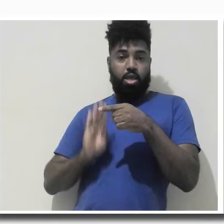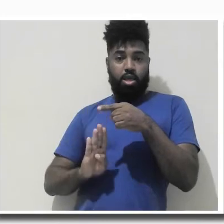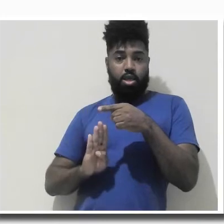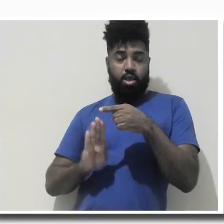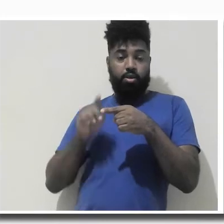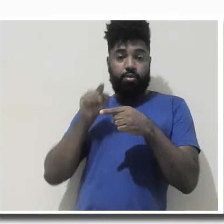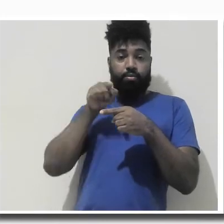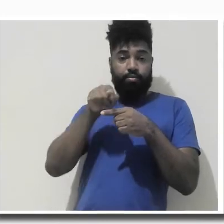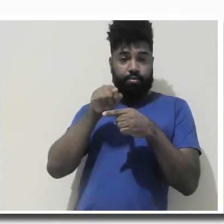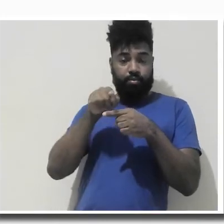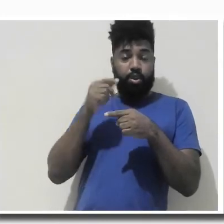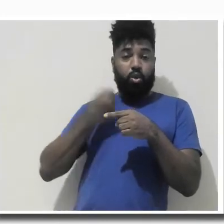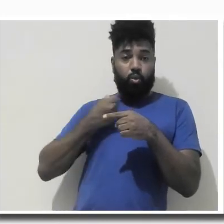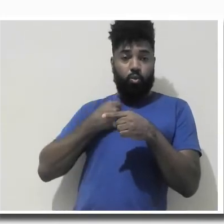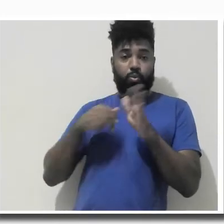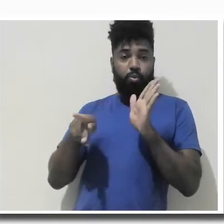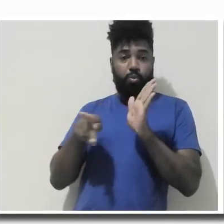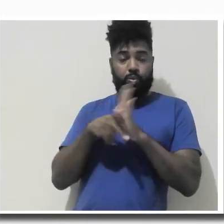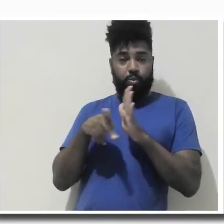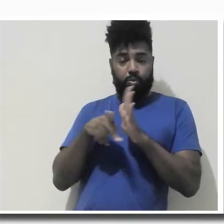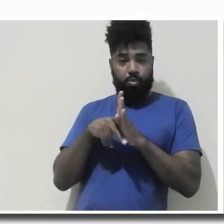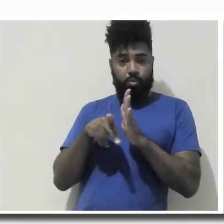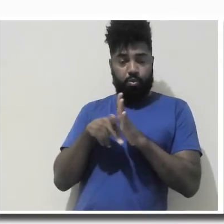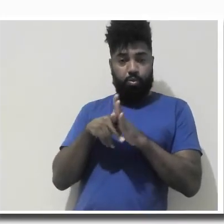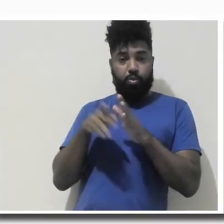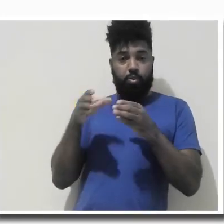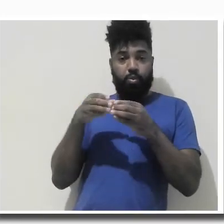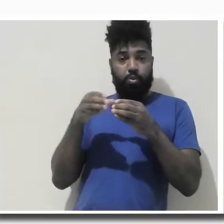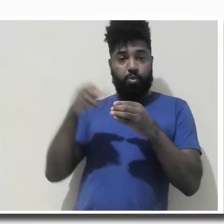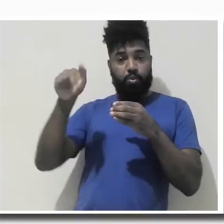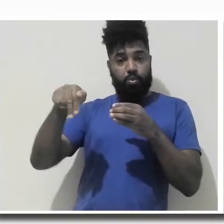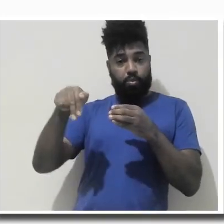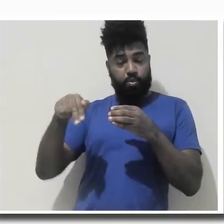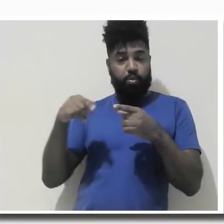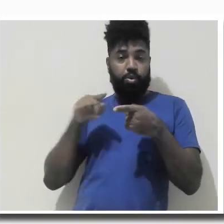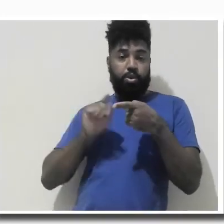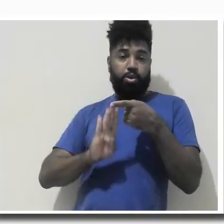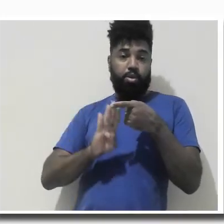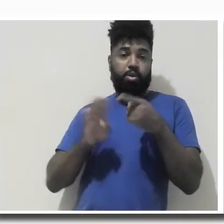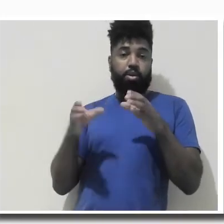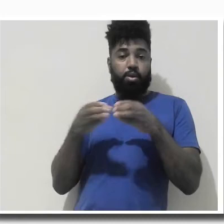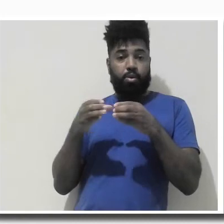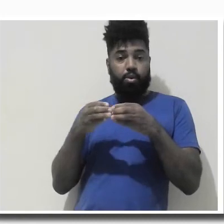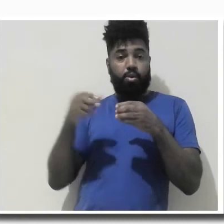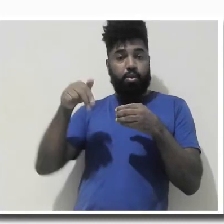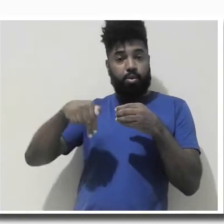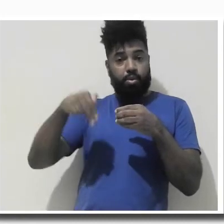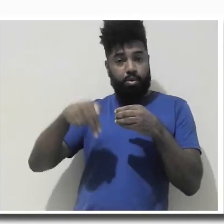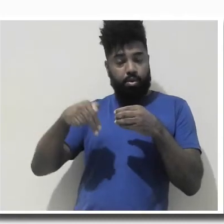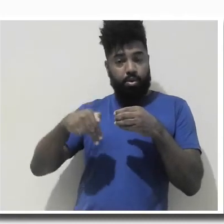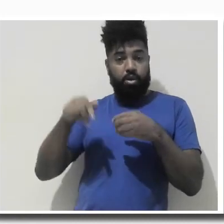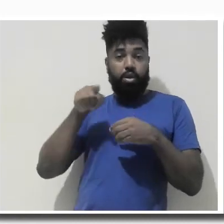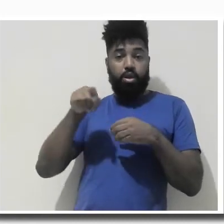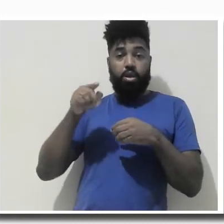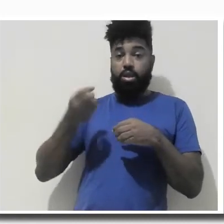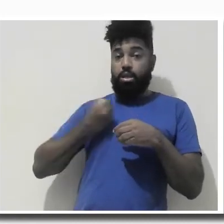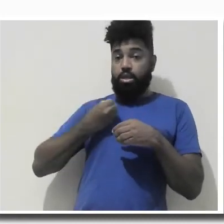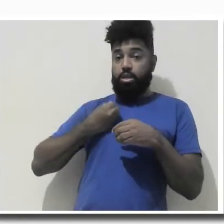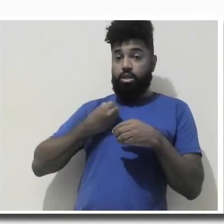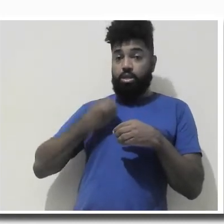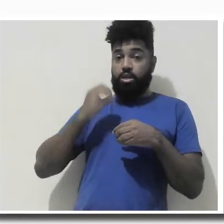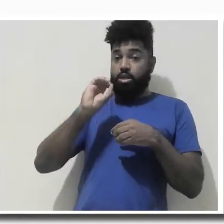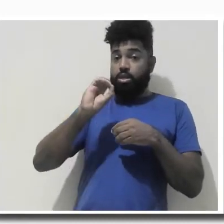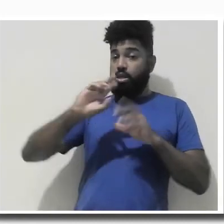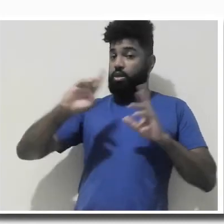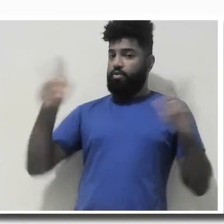A é um número inteiro, B é um número inteiro, diferente de 0.